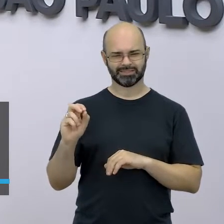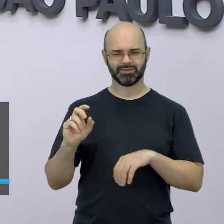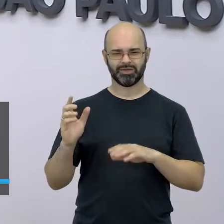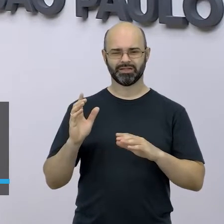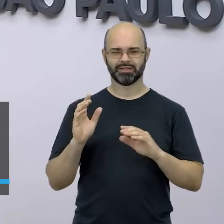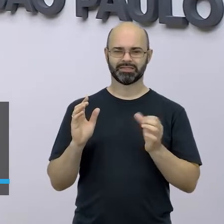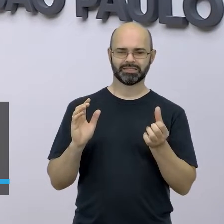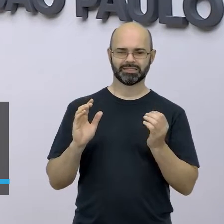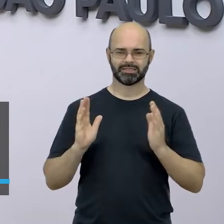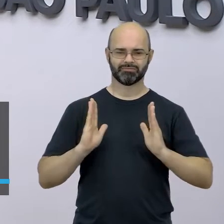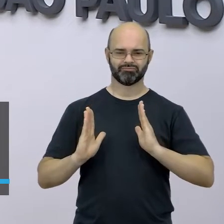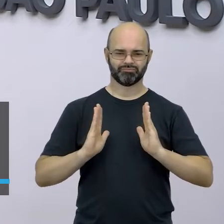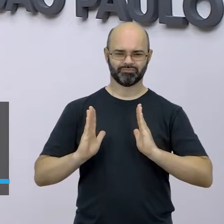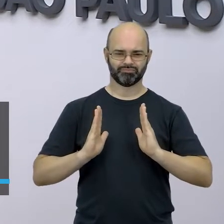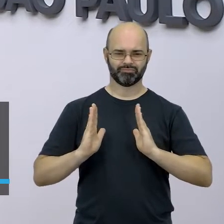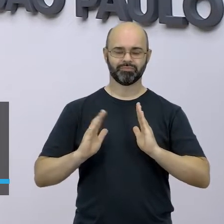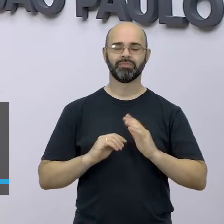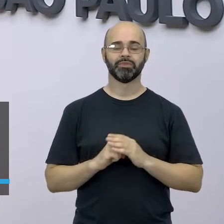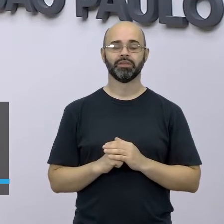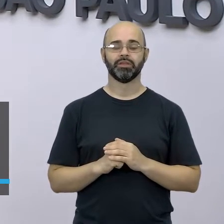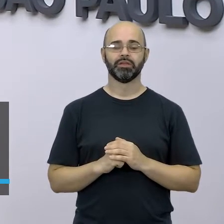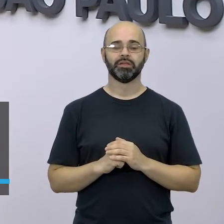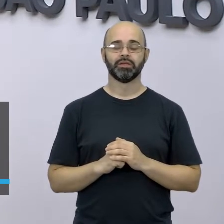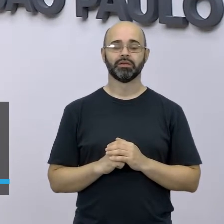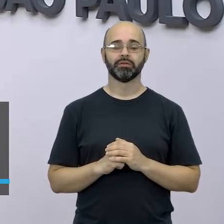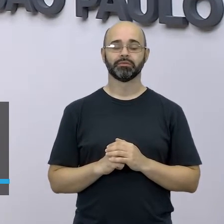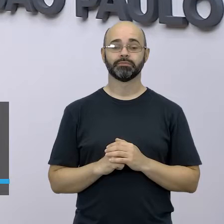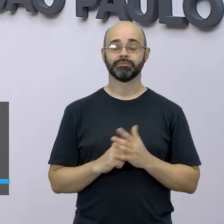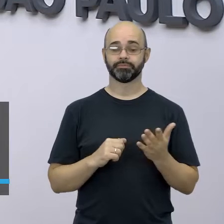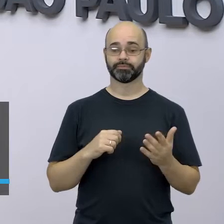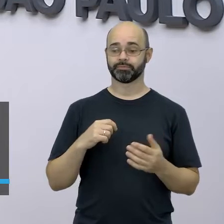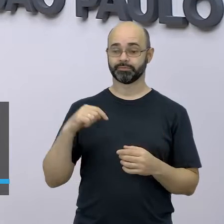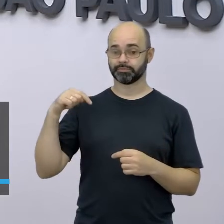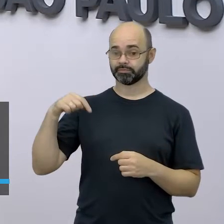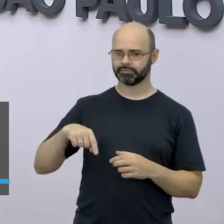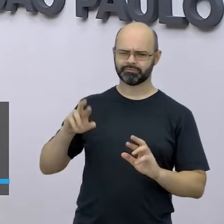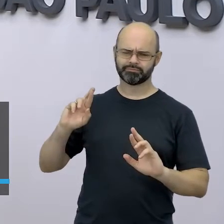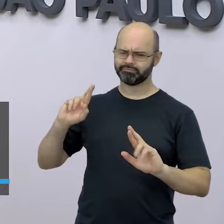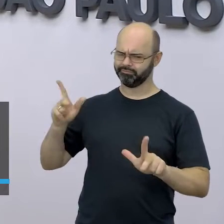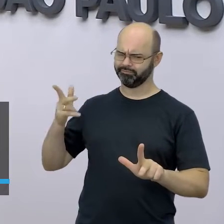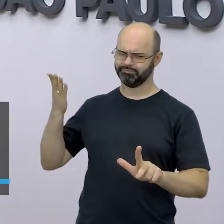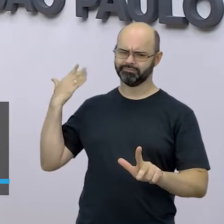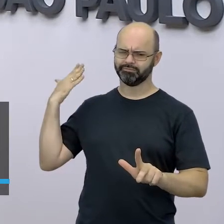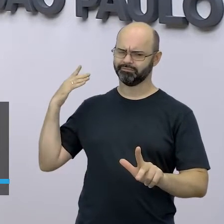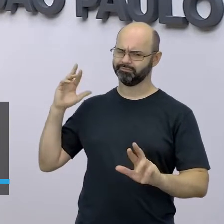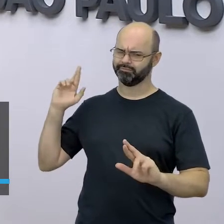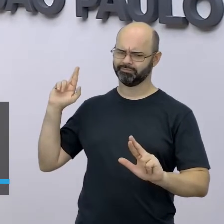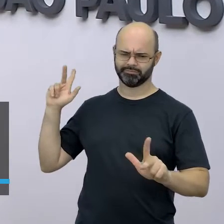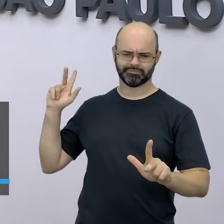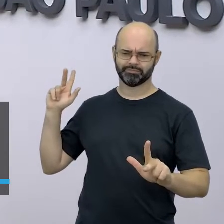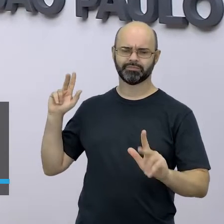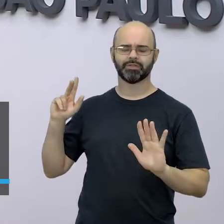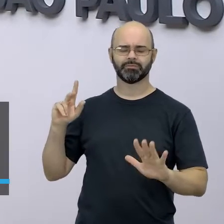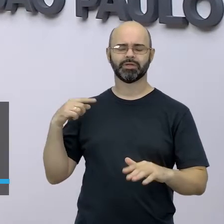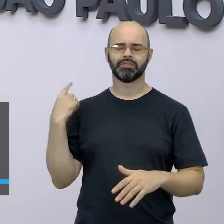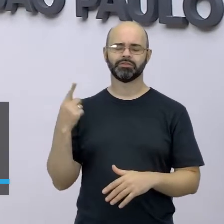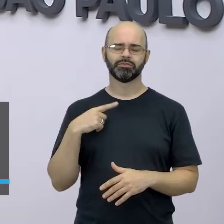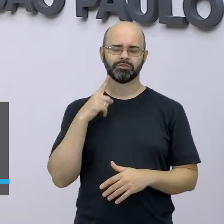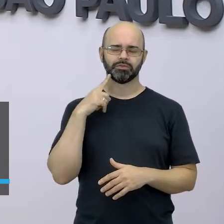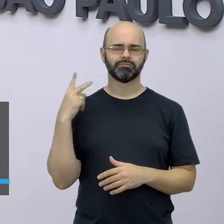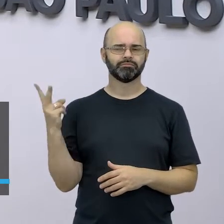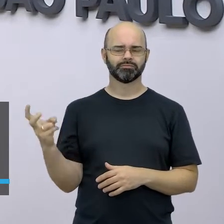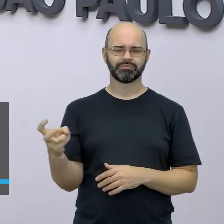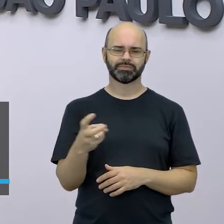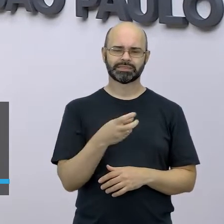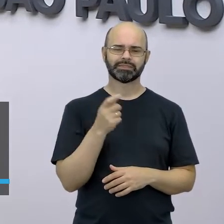uma época que tem muita diferença em relação à época atual em que nós vivemos, mas nós vemos o quê? Que os mercados